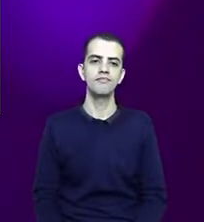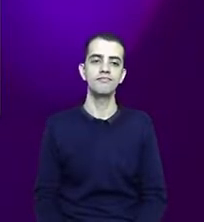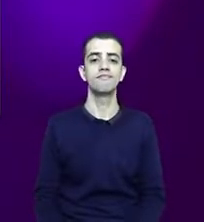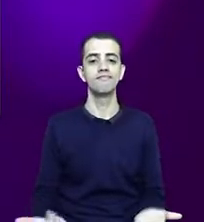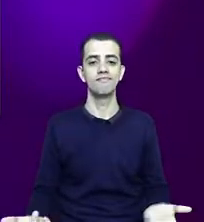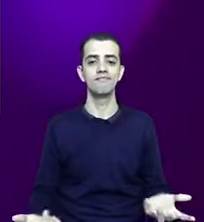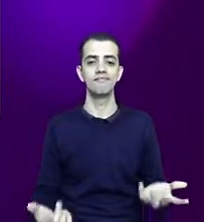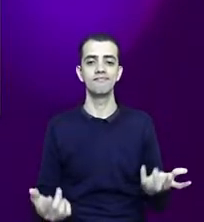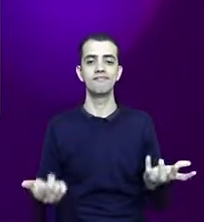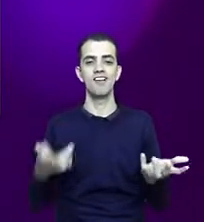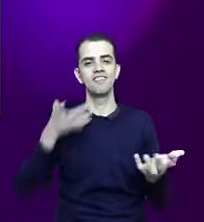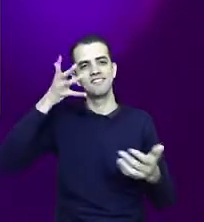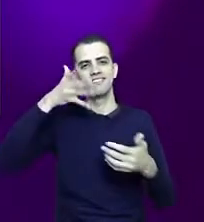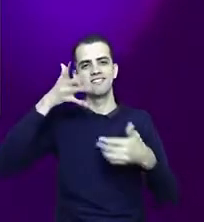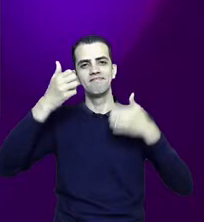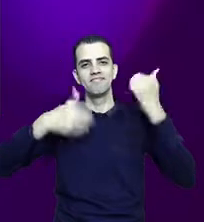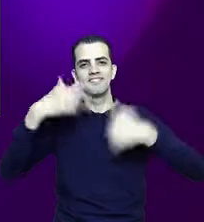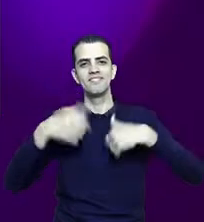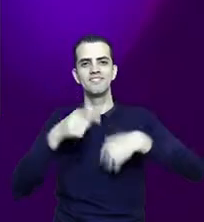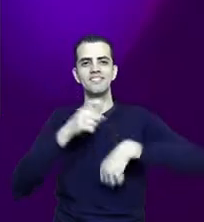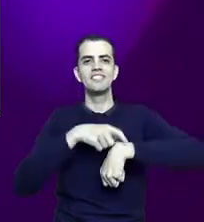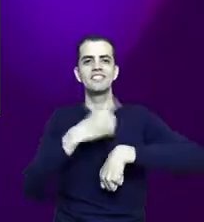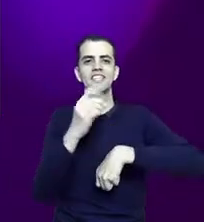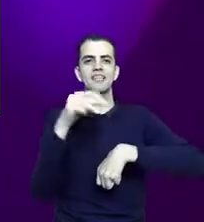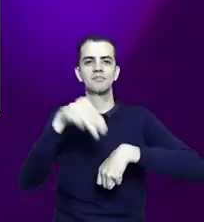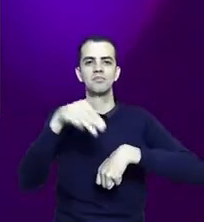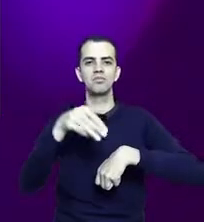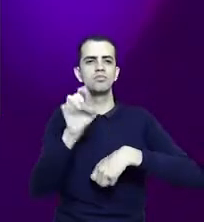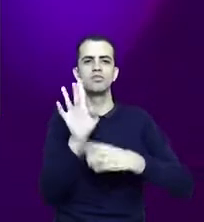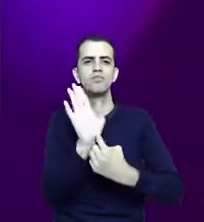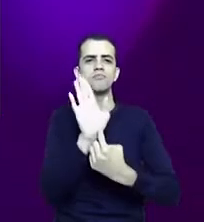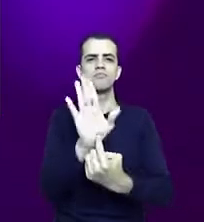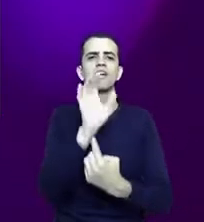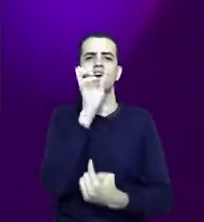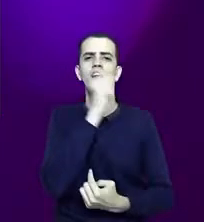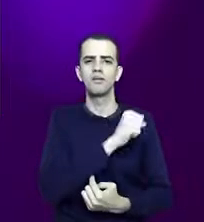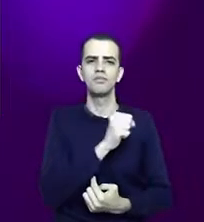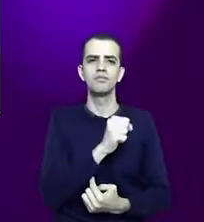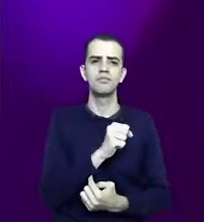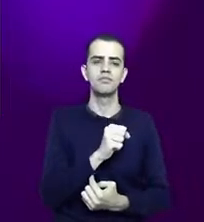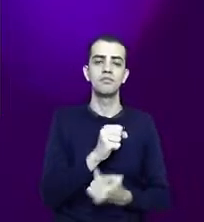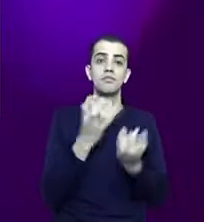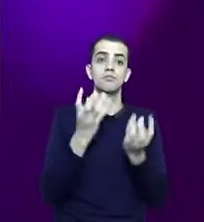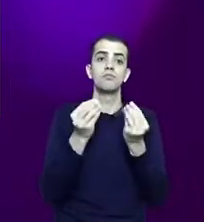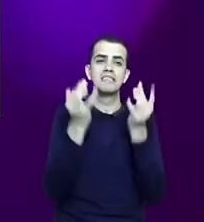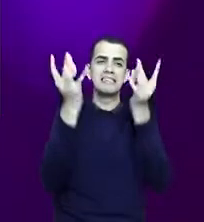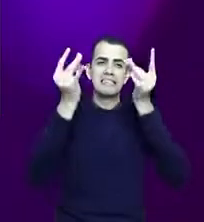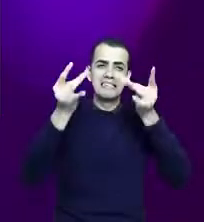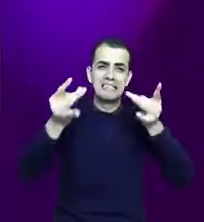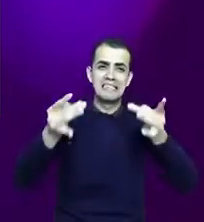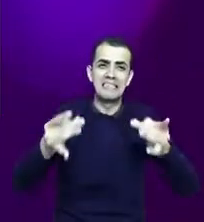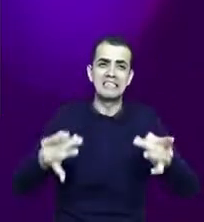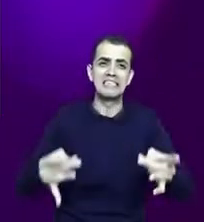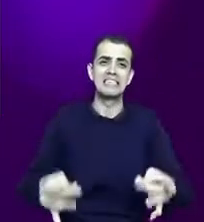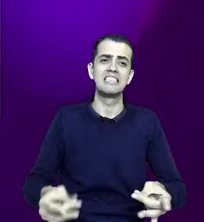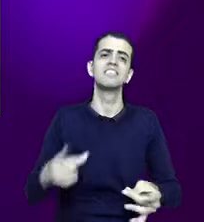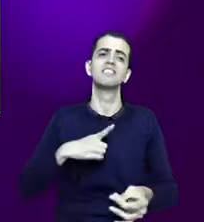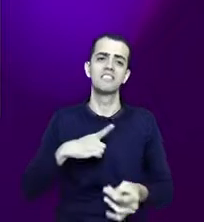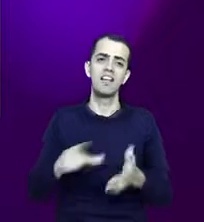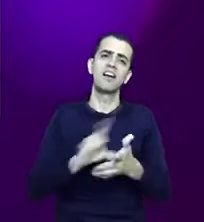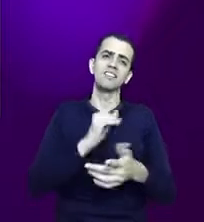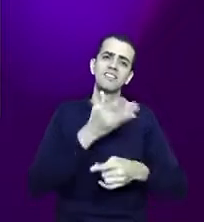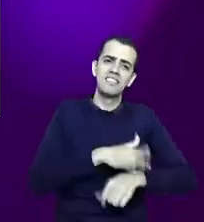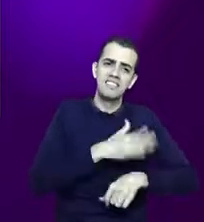palestra rápida, né, de 10 minutos, eu quis mostrar alguma coisa muito rápida. Claro que isso envolve muito mais detalhes, muito mais planejamento, muito